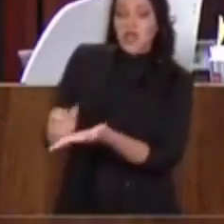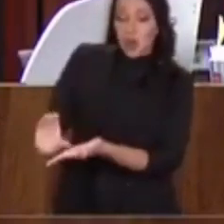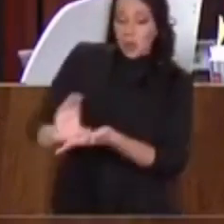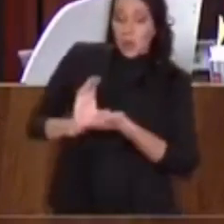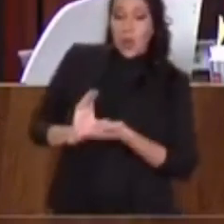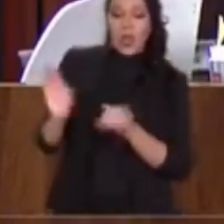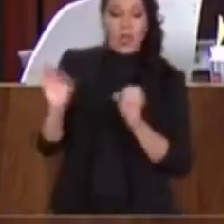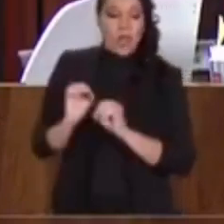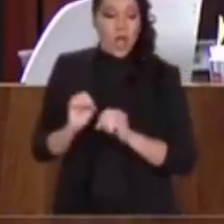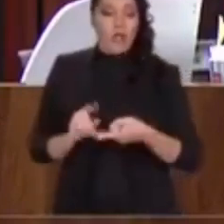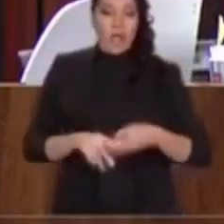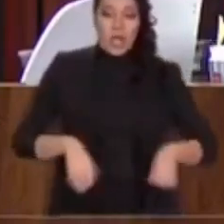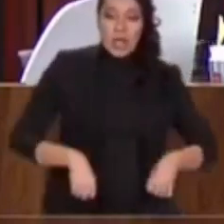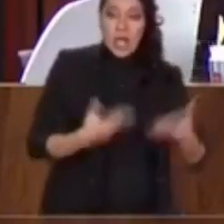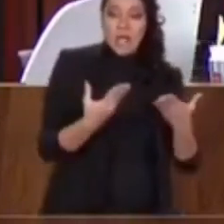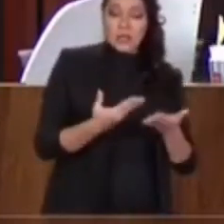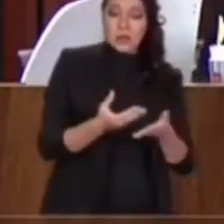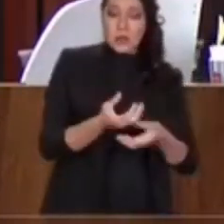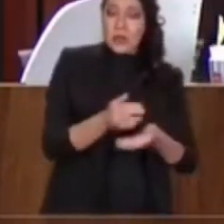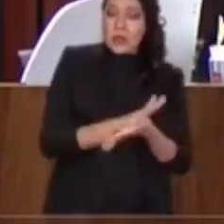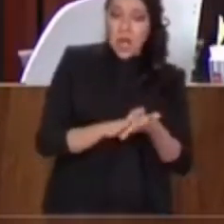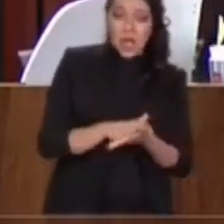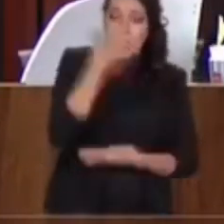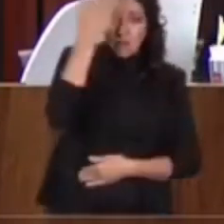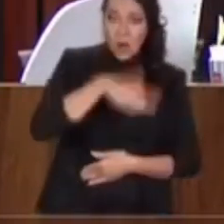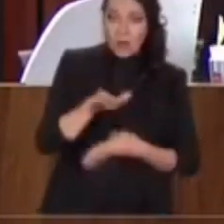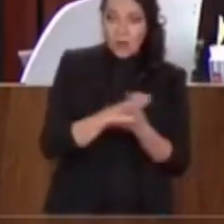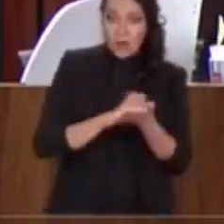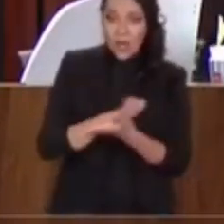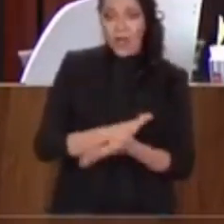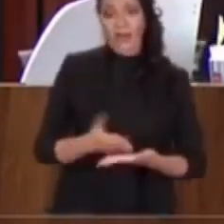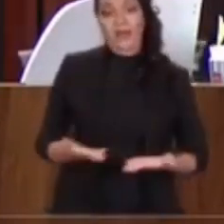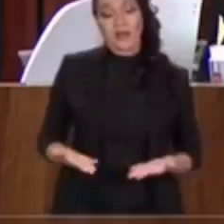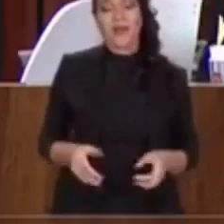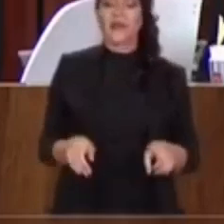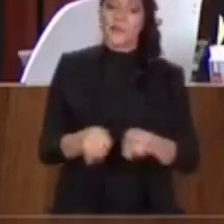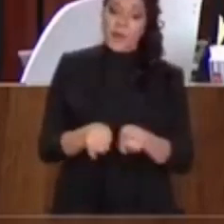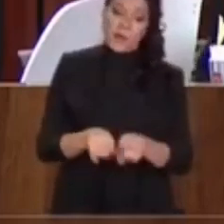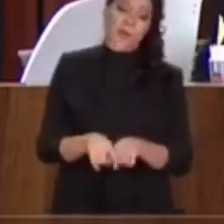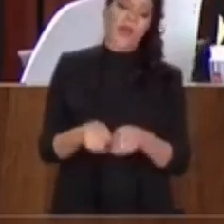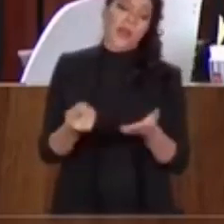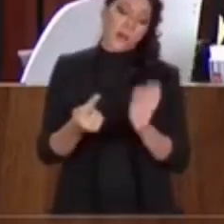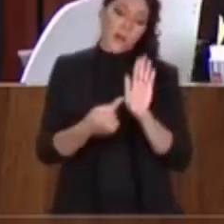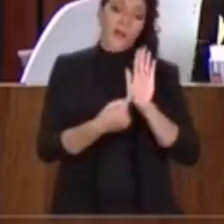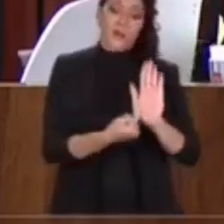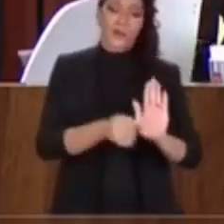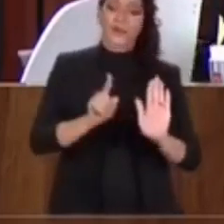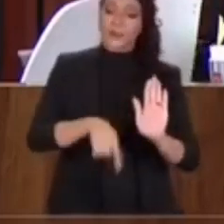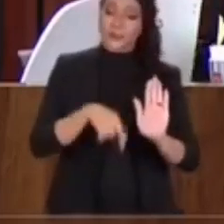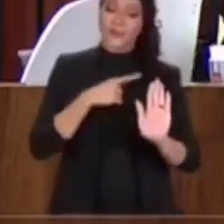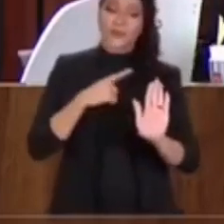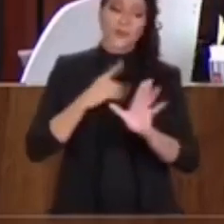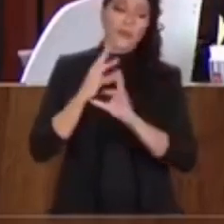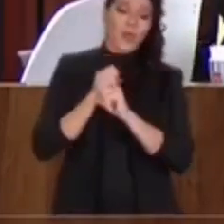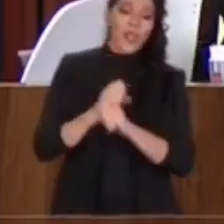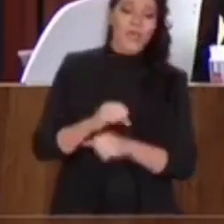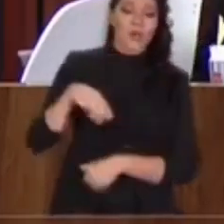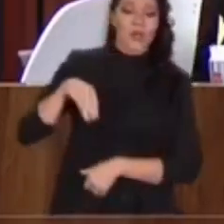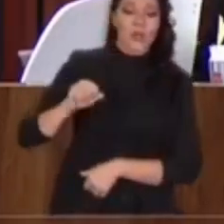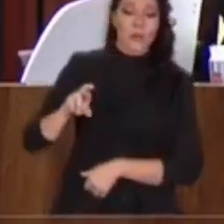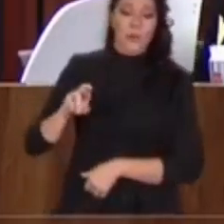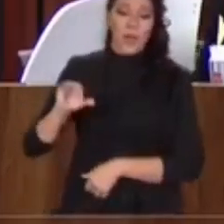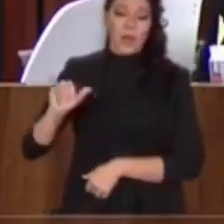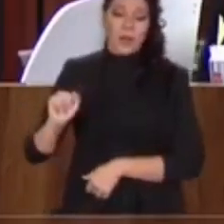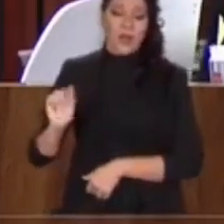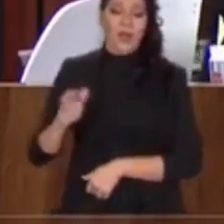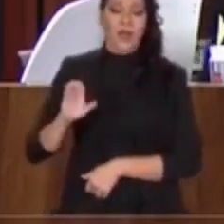nem é dos gastos específicos a Idêntica a condição também foi reconhecida nas contas da Maria Elisa